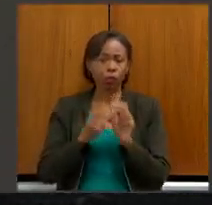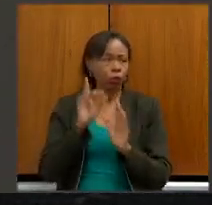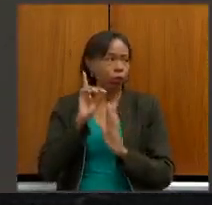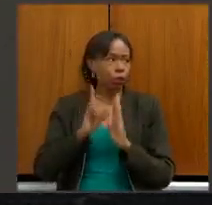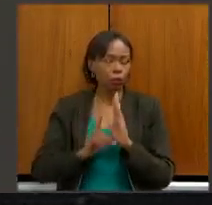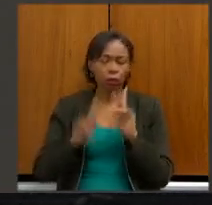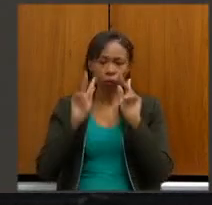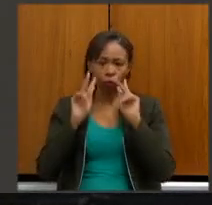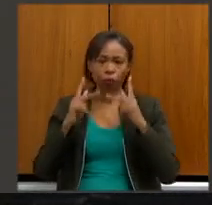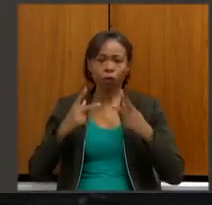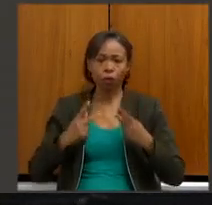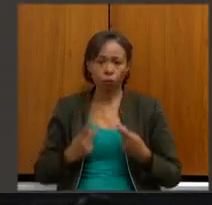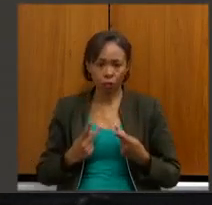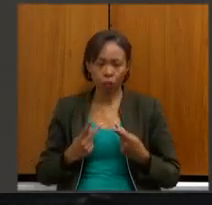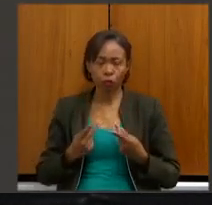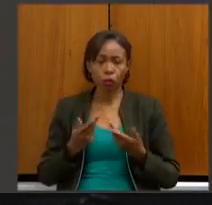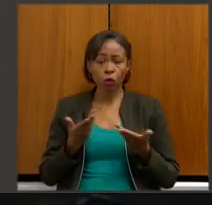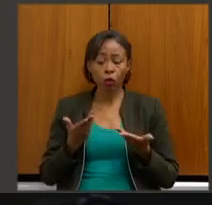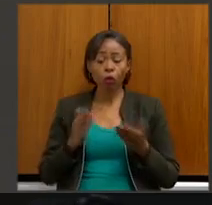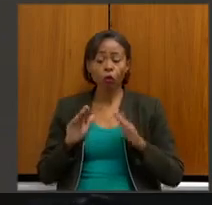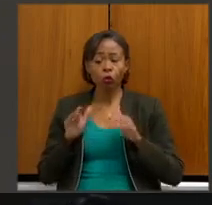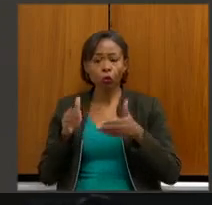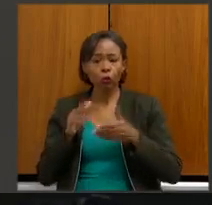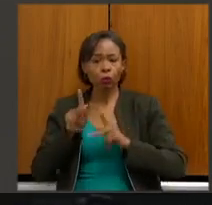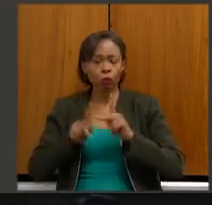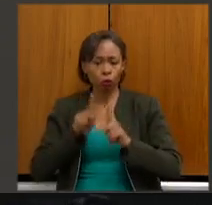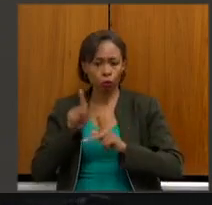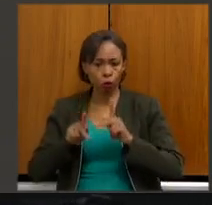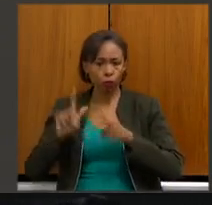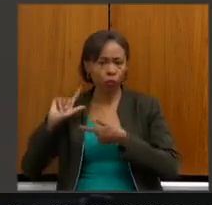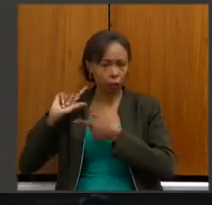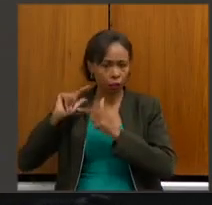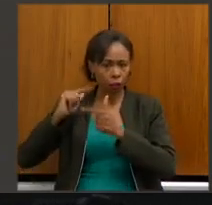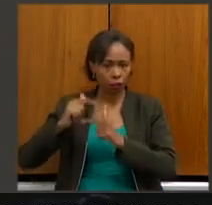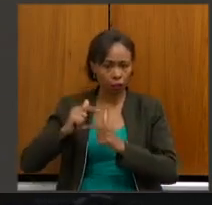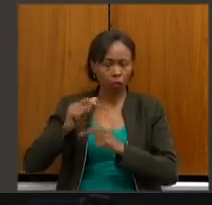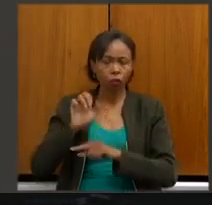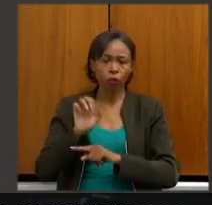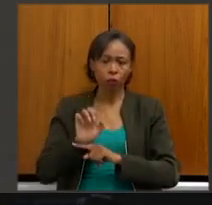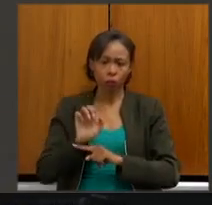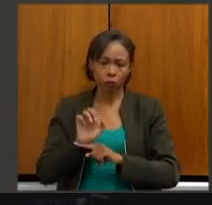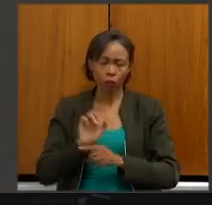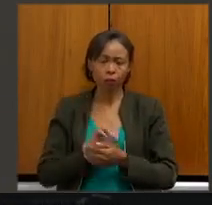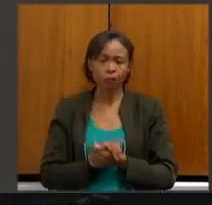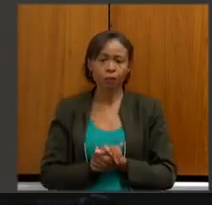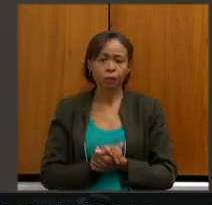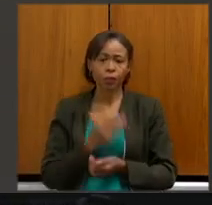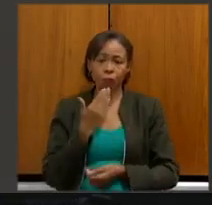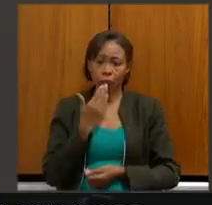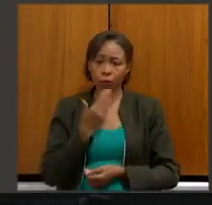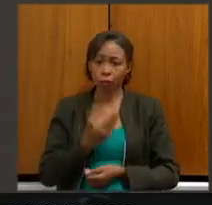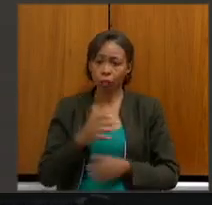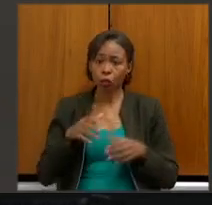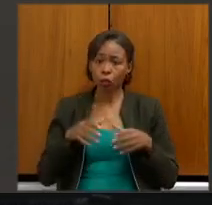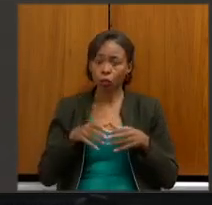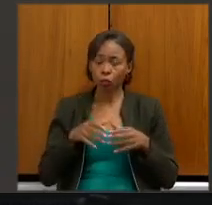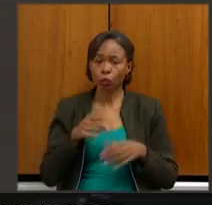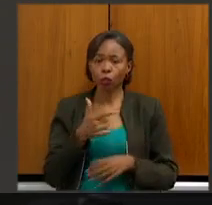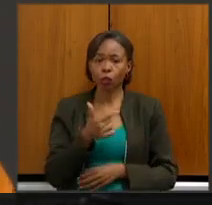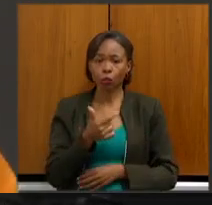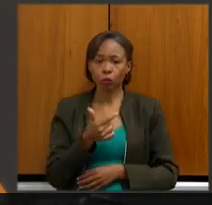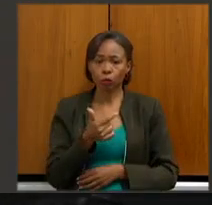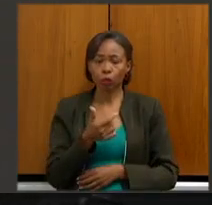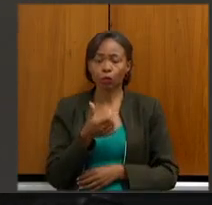inerentes aos povos e comunidades tradicionais do estado para conhecimento requerimento de comissão em